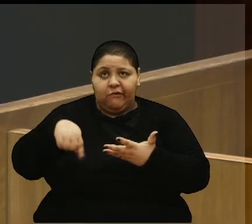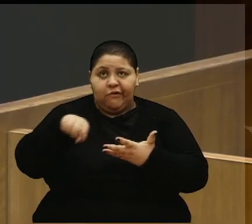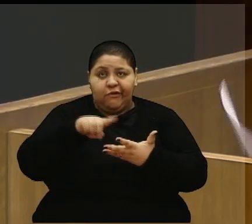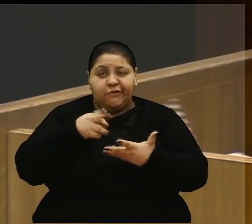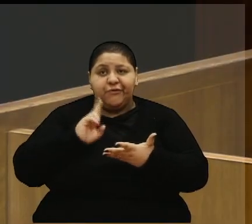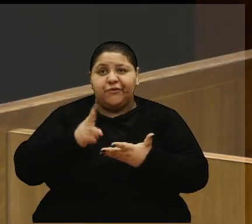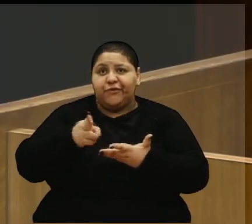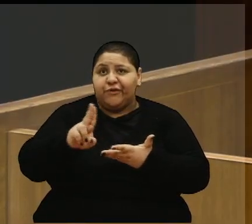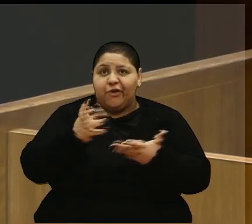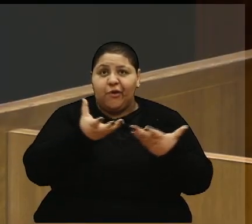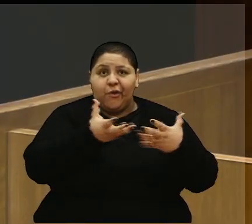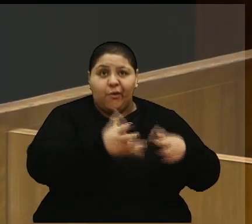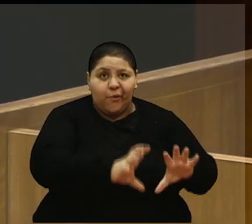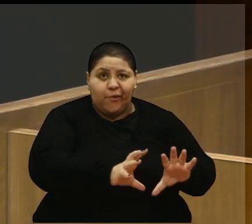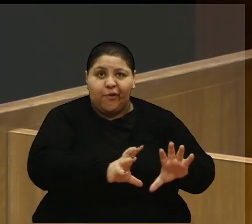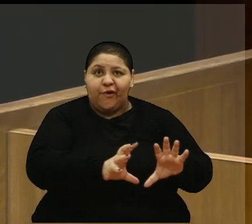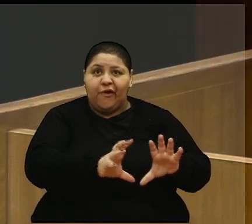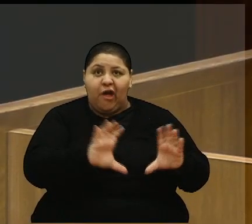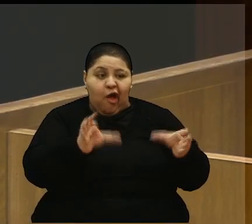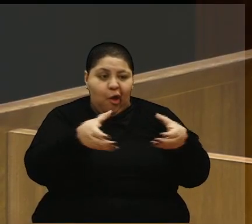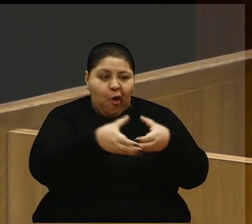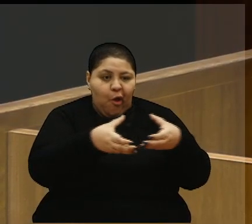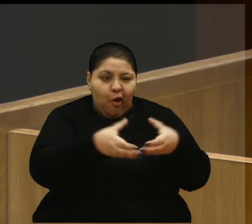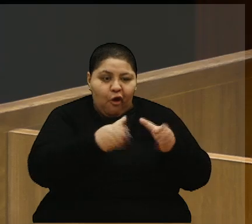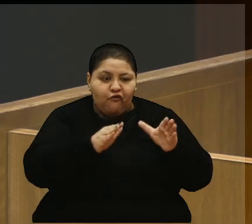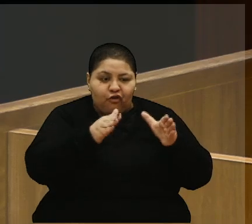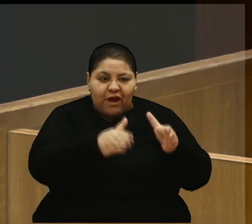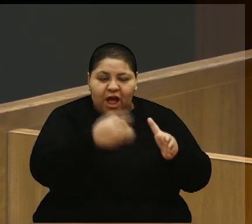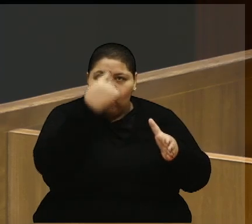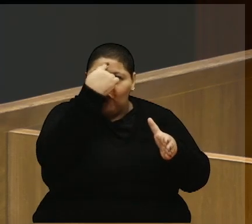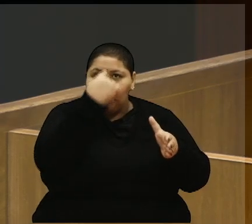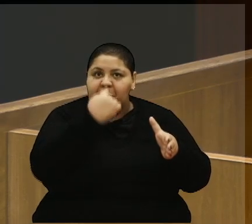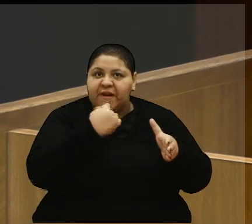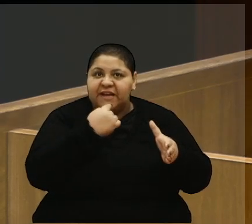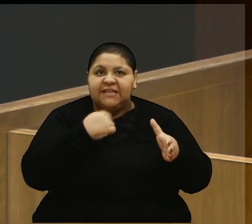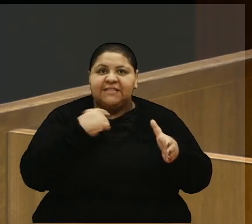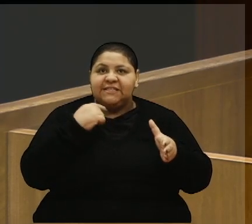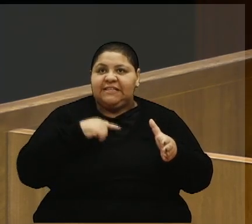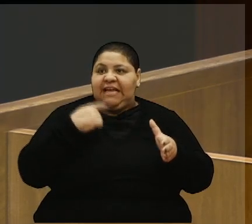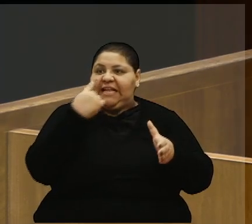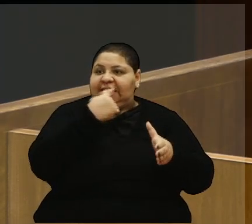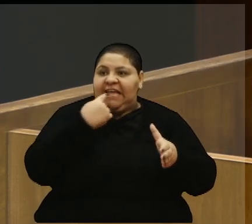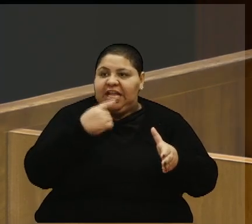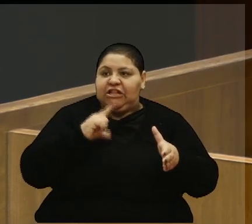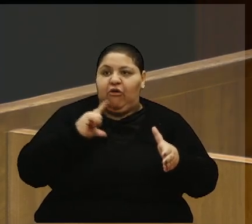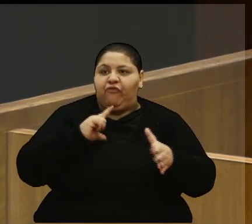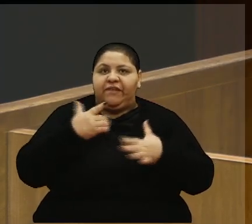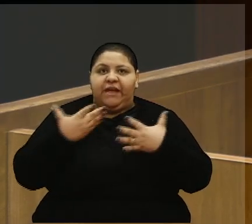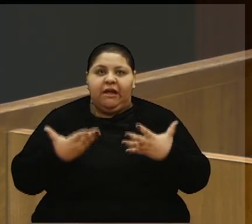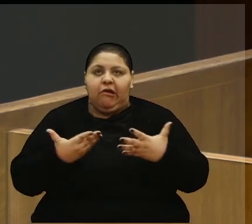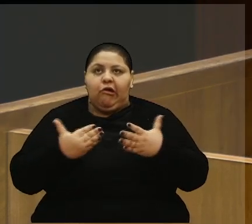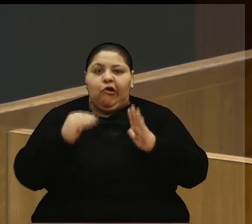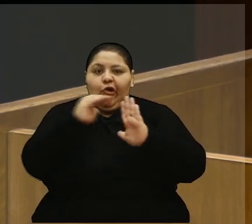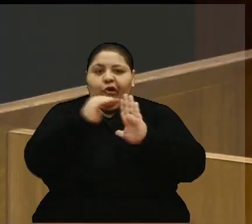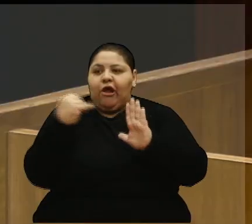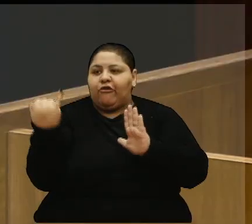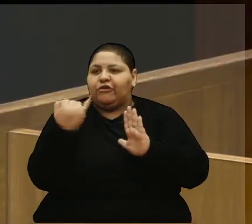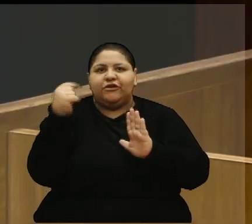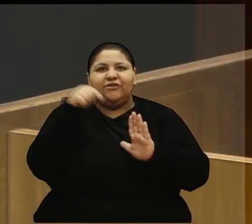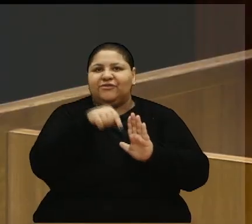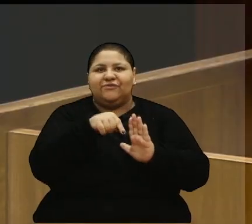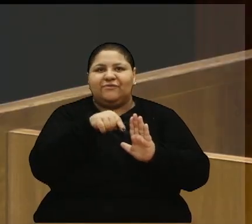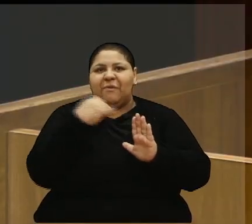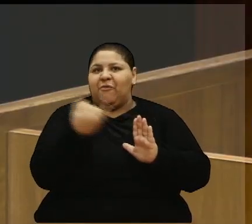sempre serei contra segregar as pessoas por imagem, vereador capitão. Se tem dente, se não tem, por grau de importância. Para mim, isso não cabe,